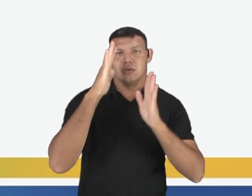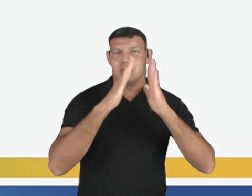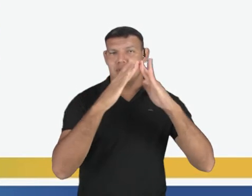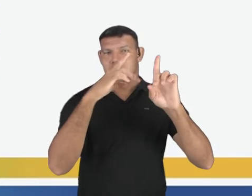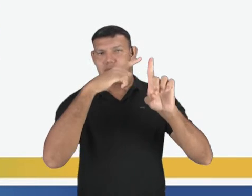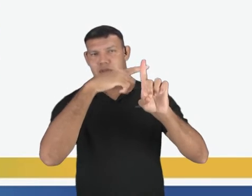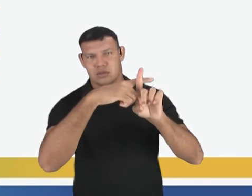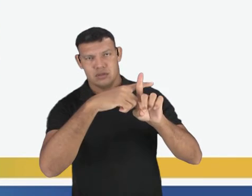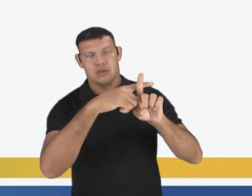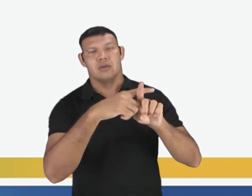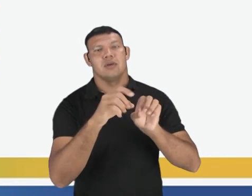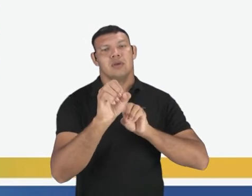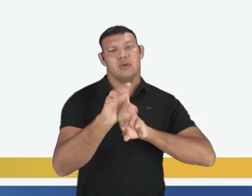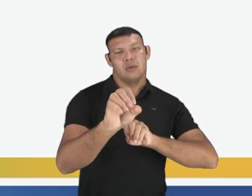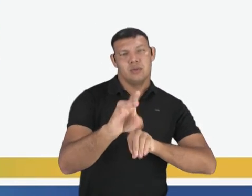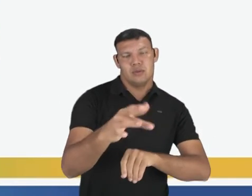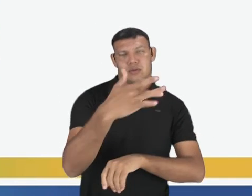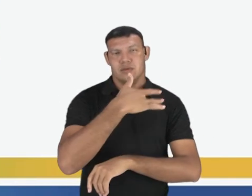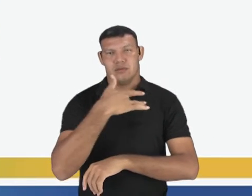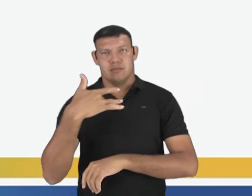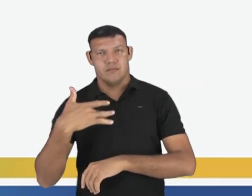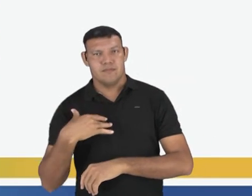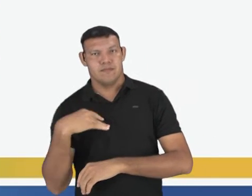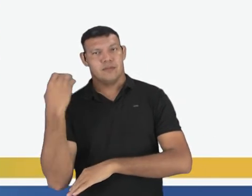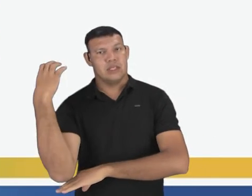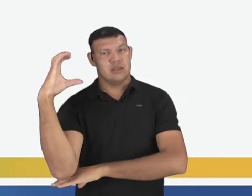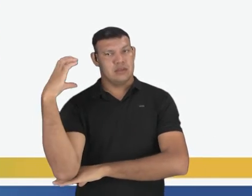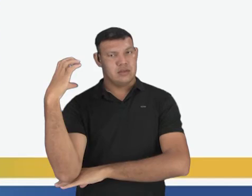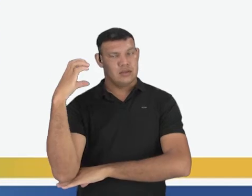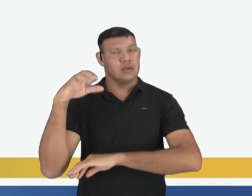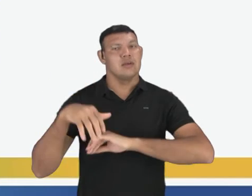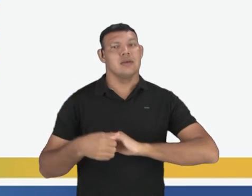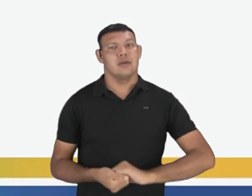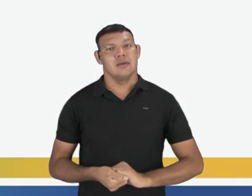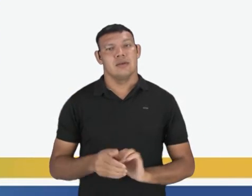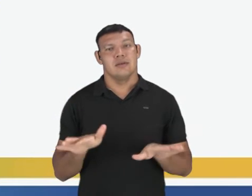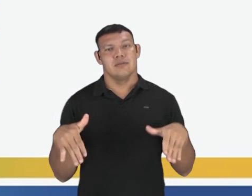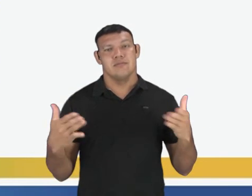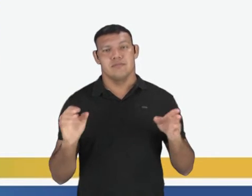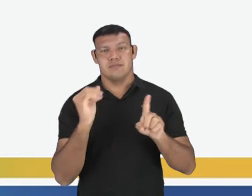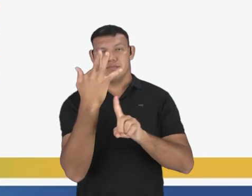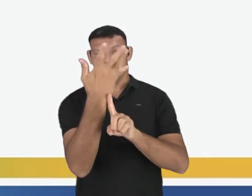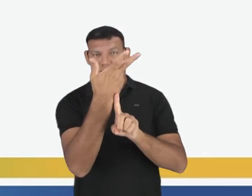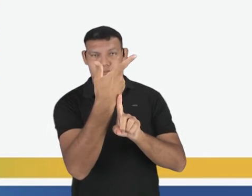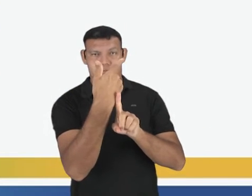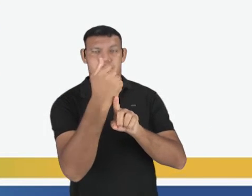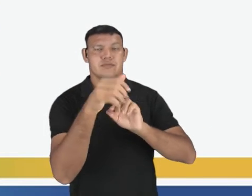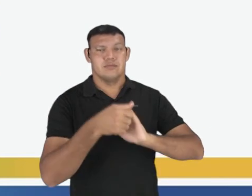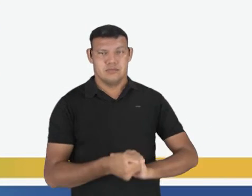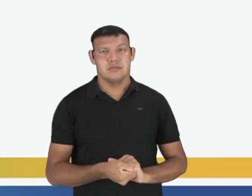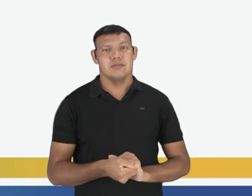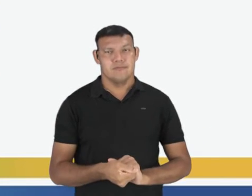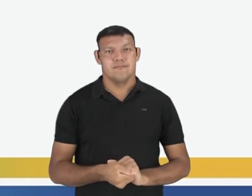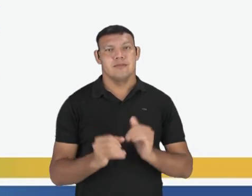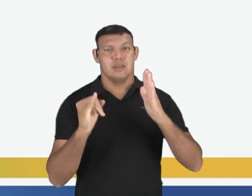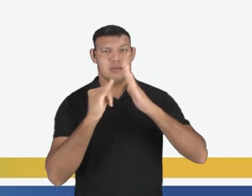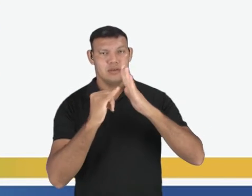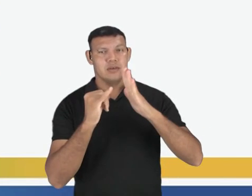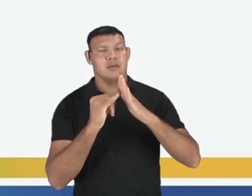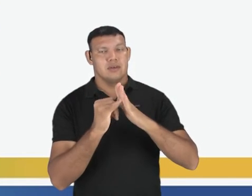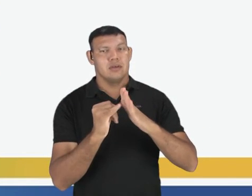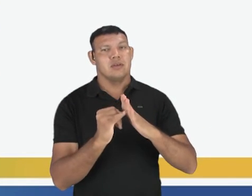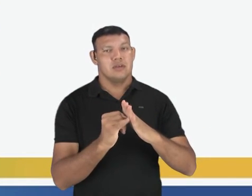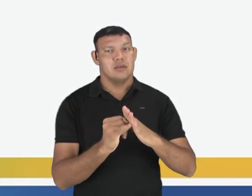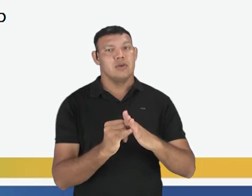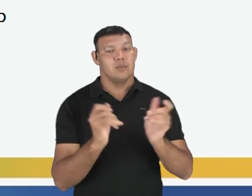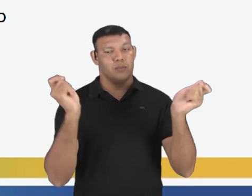igreja, educacionais, de saúde, de ciências, então aí também de arte, né? Instituições aí que vão permitir a